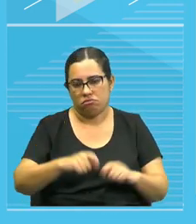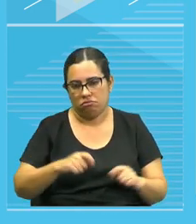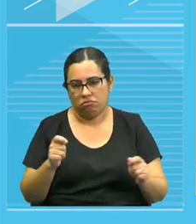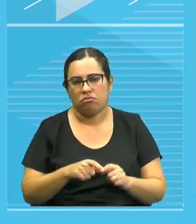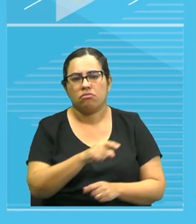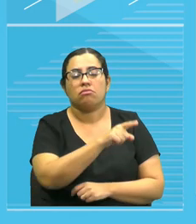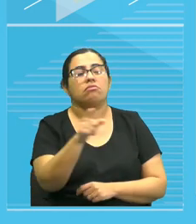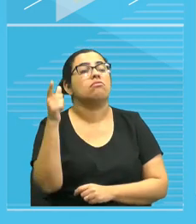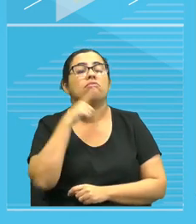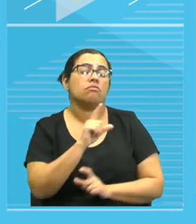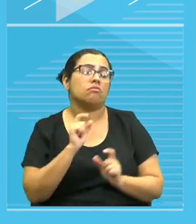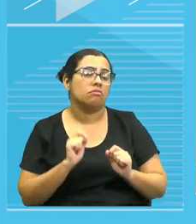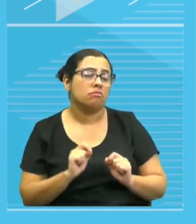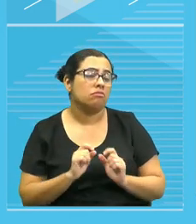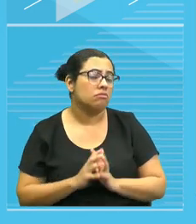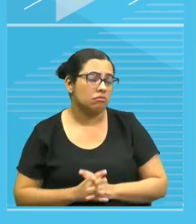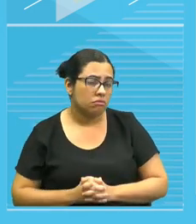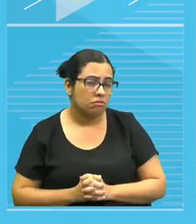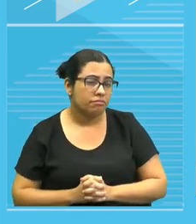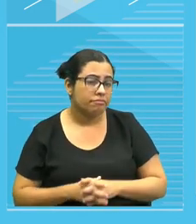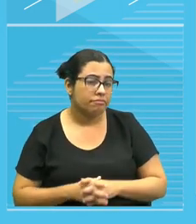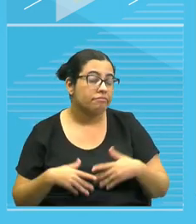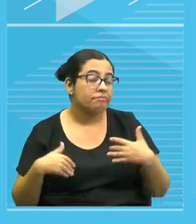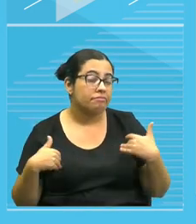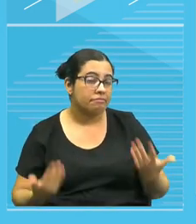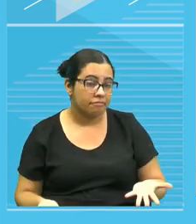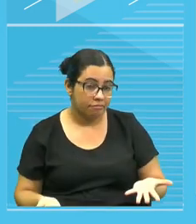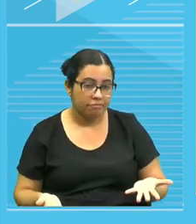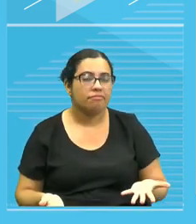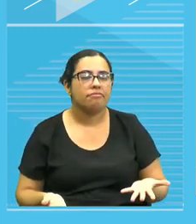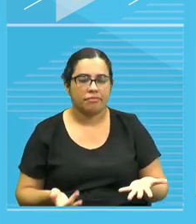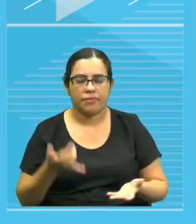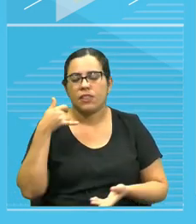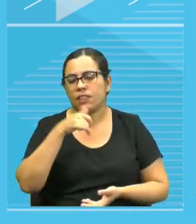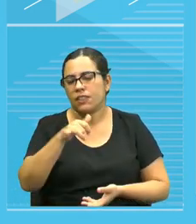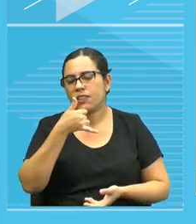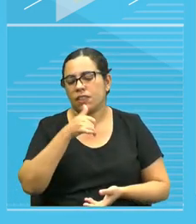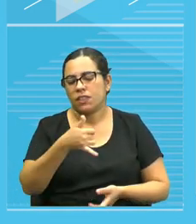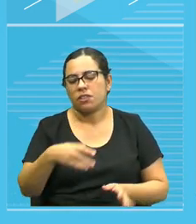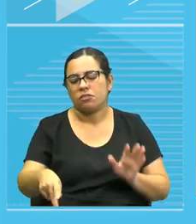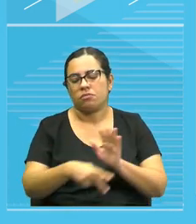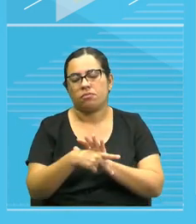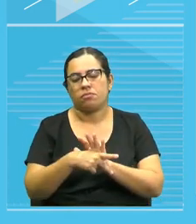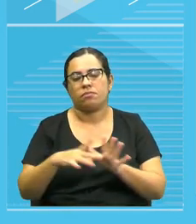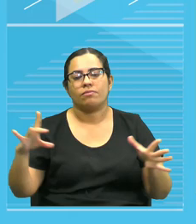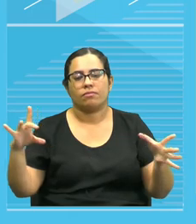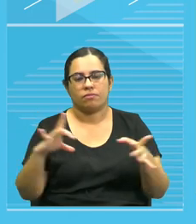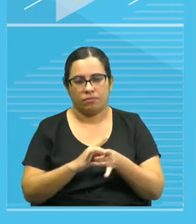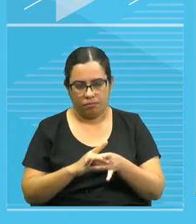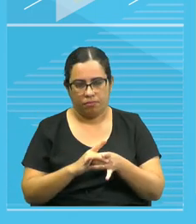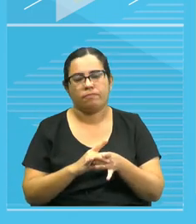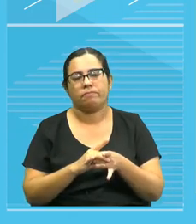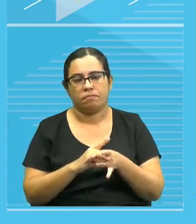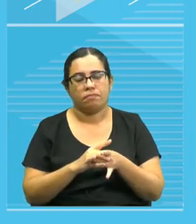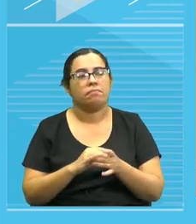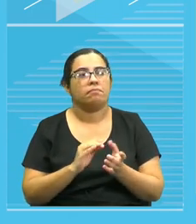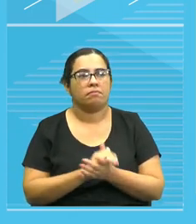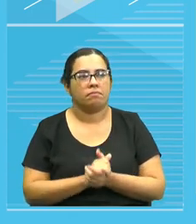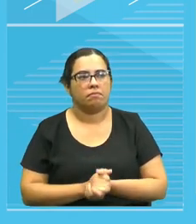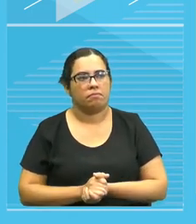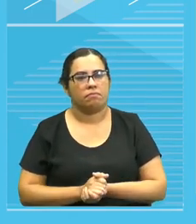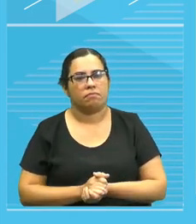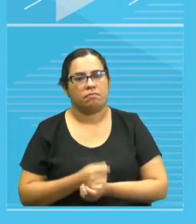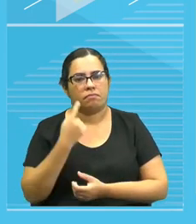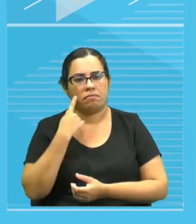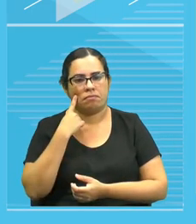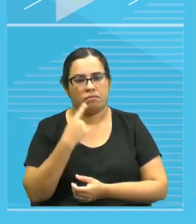terá o quê meu povo hein a energia de ligação pessoal vou voltar